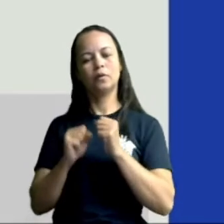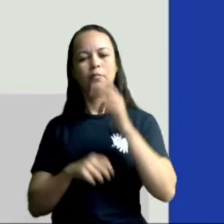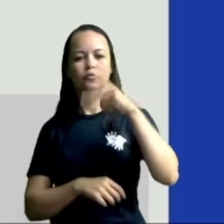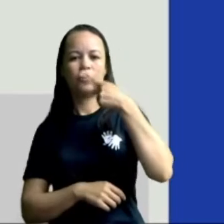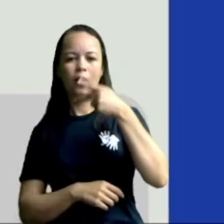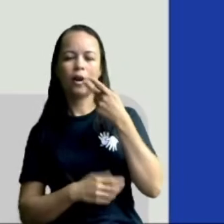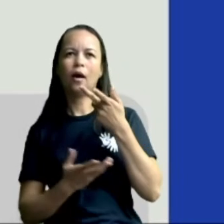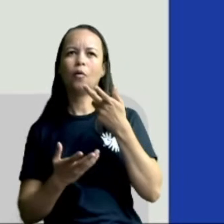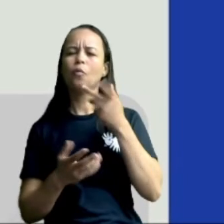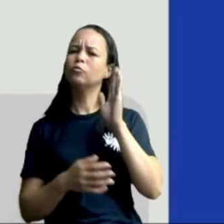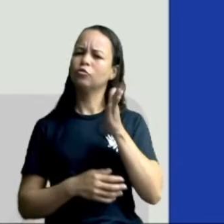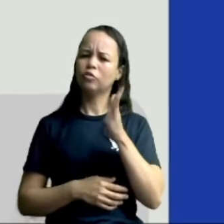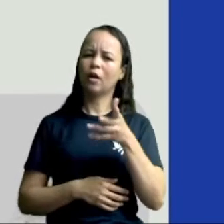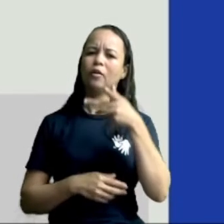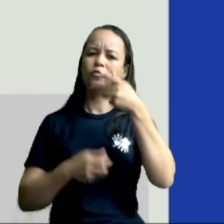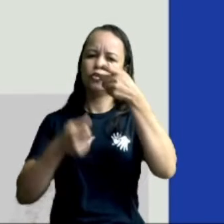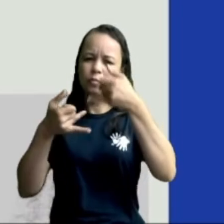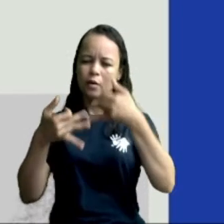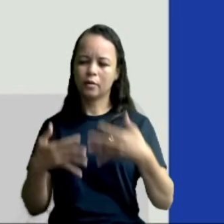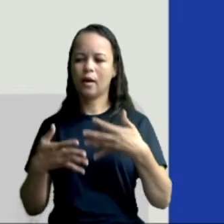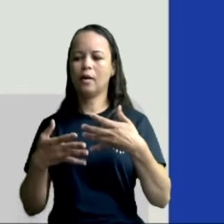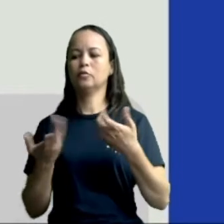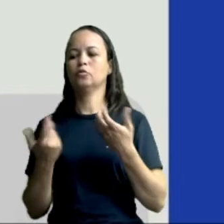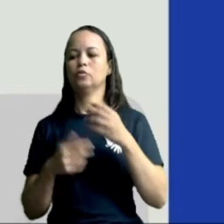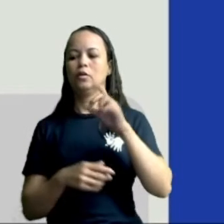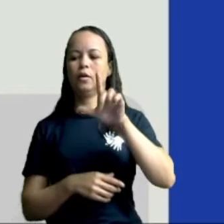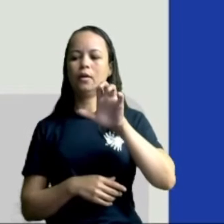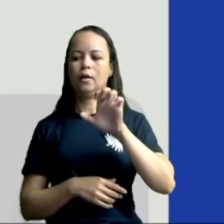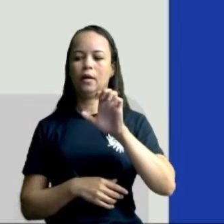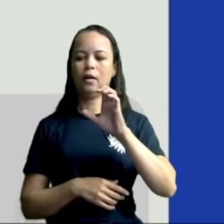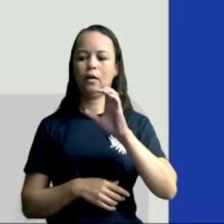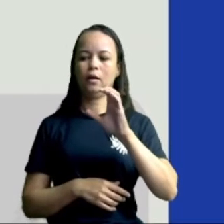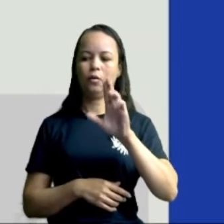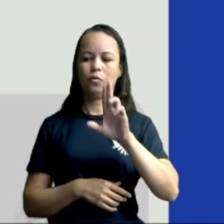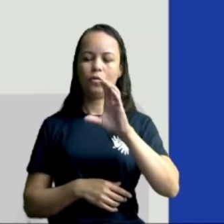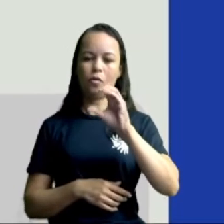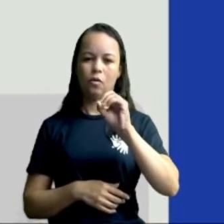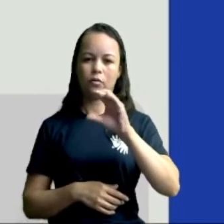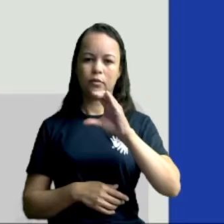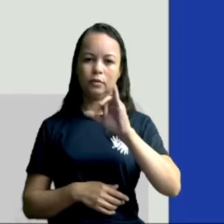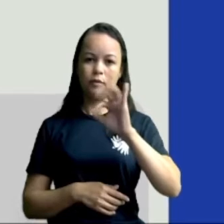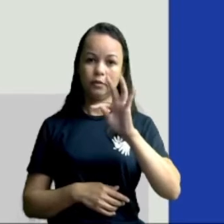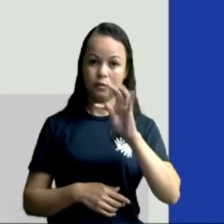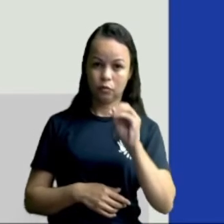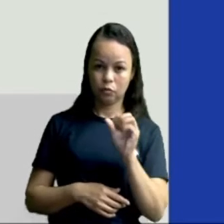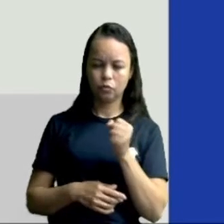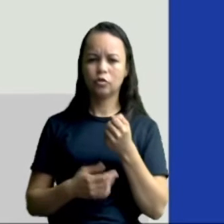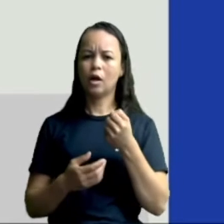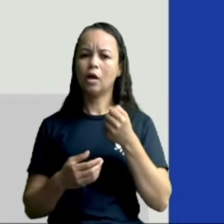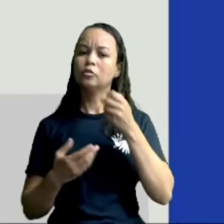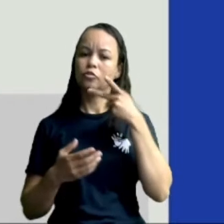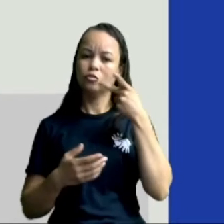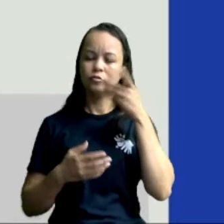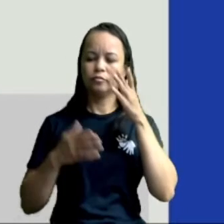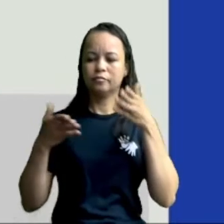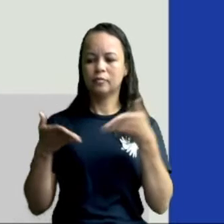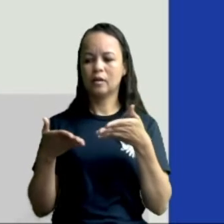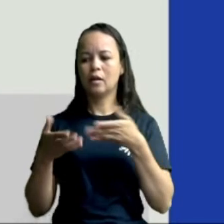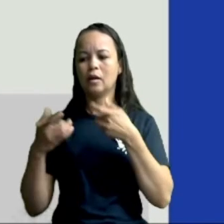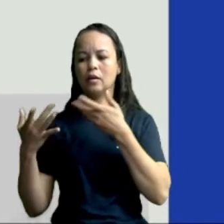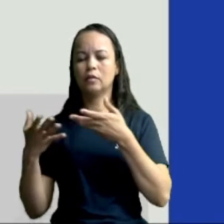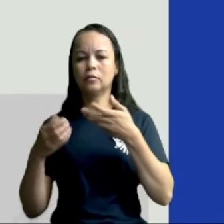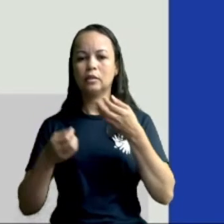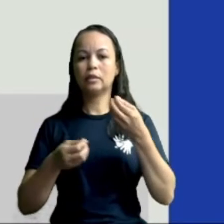como a gente já falou anteriormente, os leucócitos, que tem uma função singular, até a gente pode dizer que é dentro da estrutura da composição